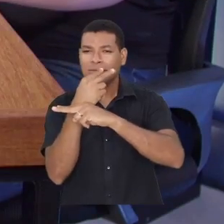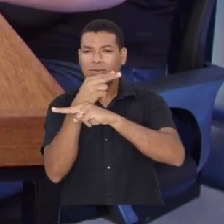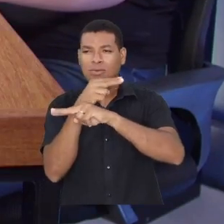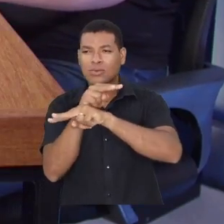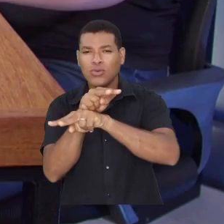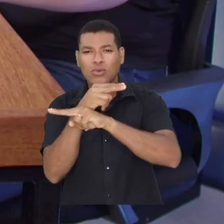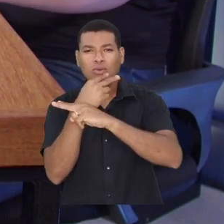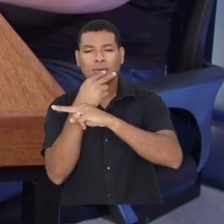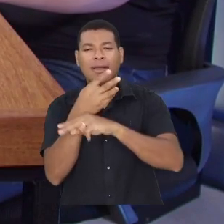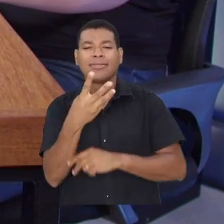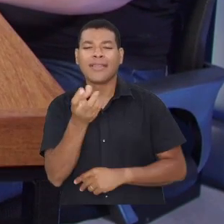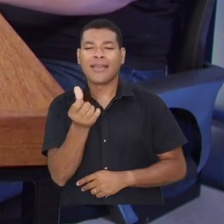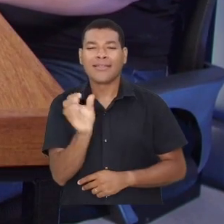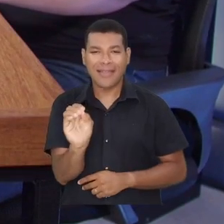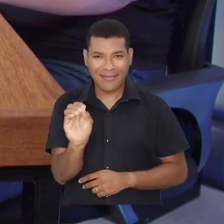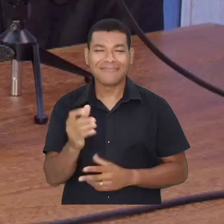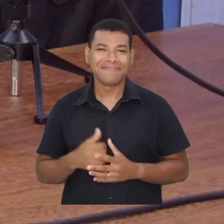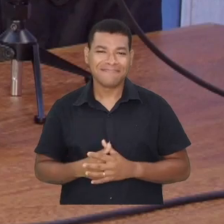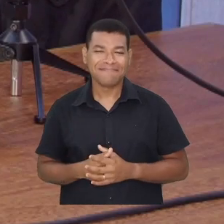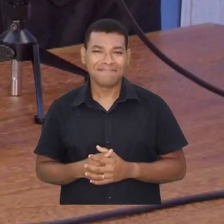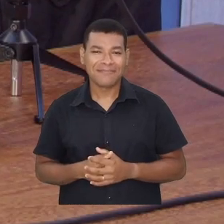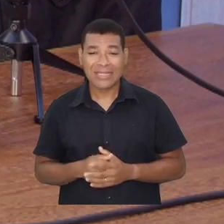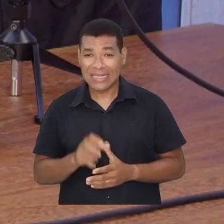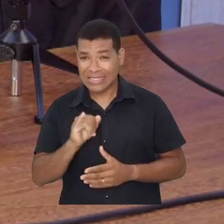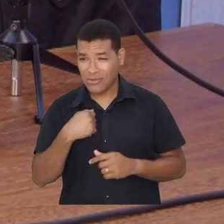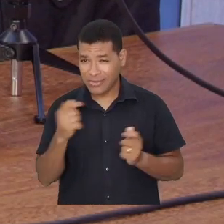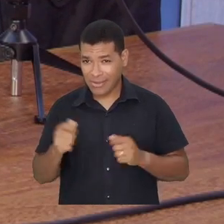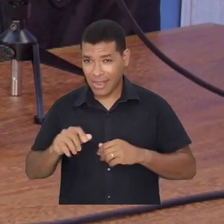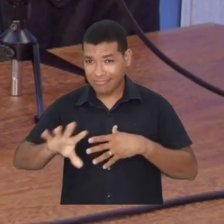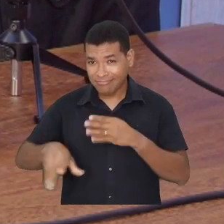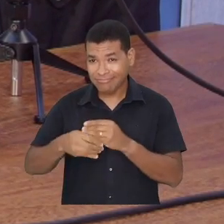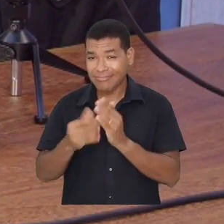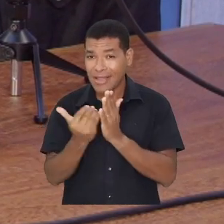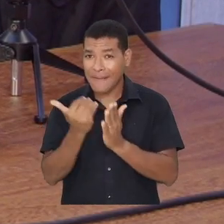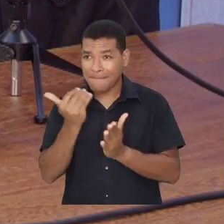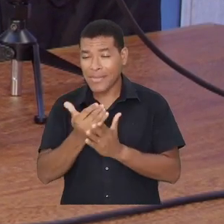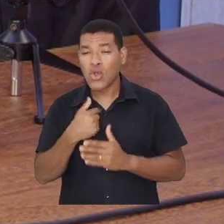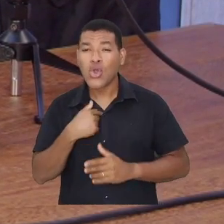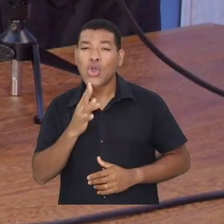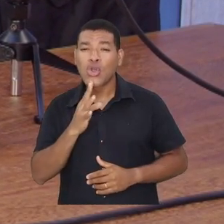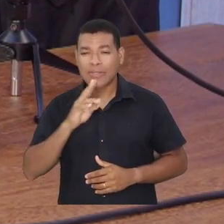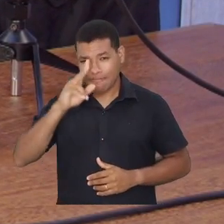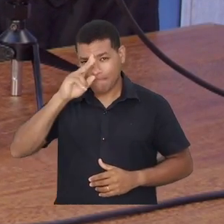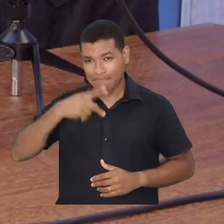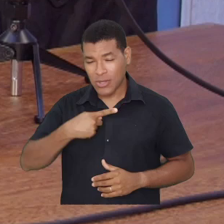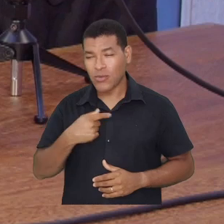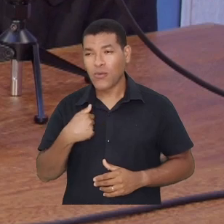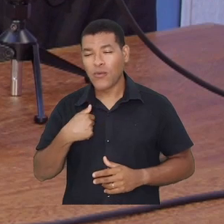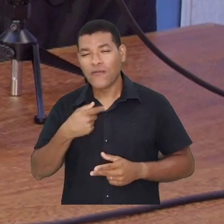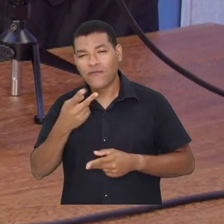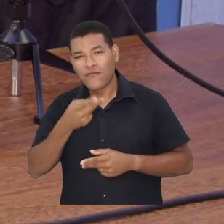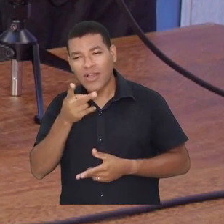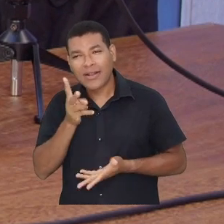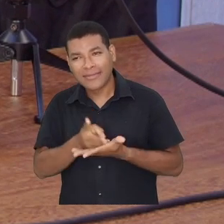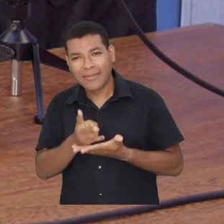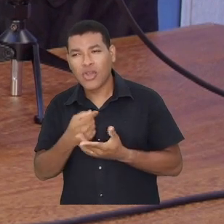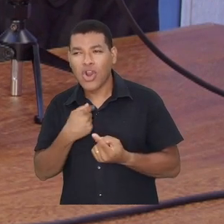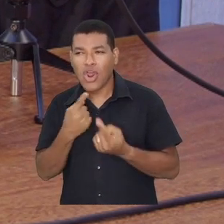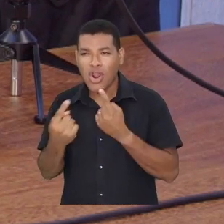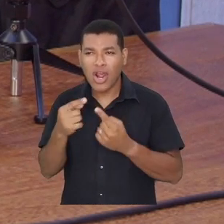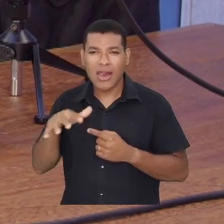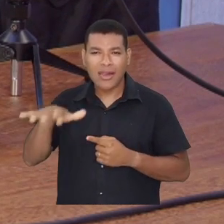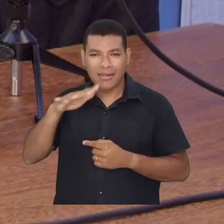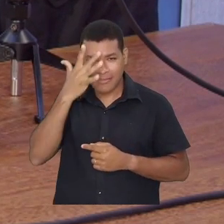eu puder, eu adicionaria claro. Só uma coisa. Super. Que você falou de autoconhecimento. Uhum. Eu falo, quando eu converso bastante com